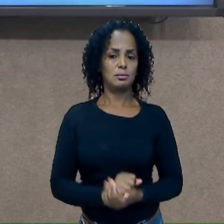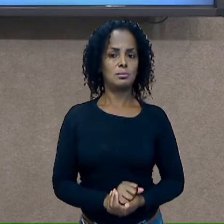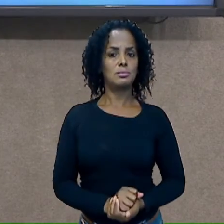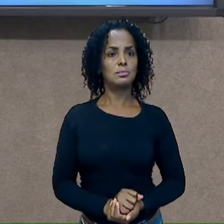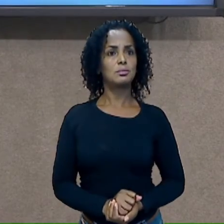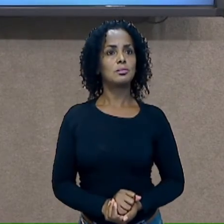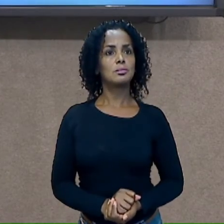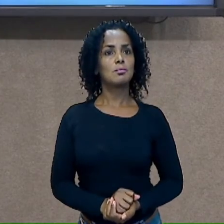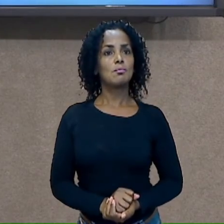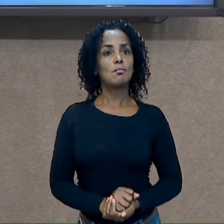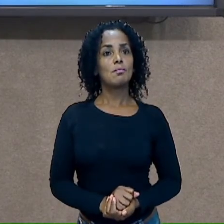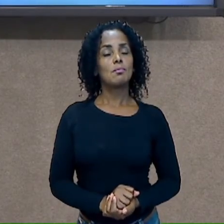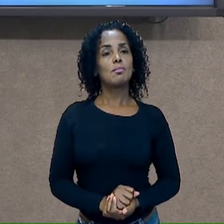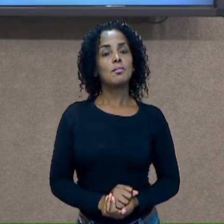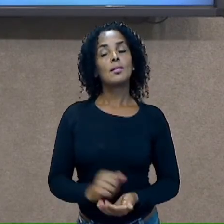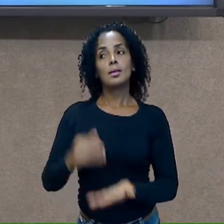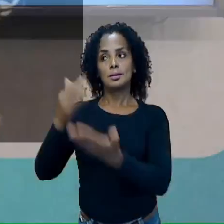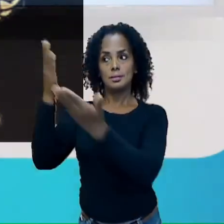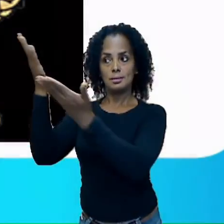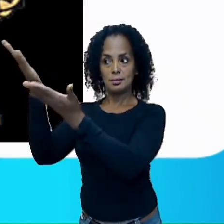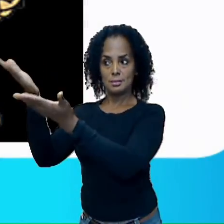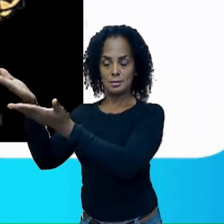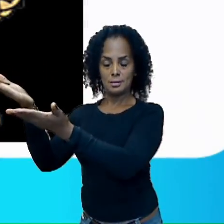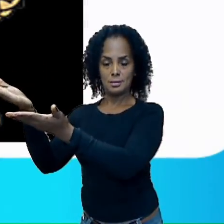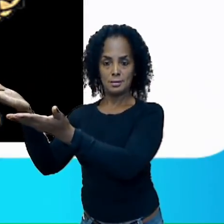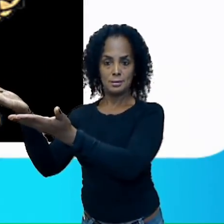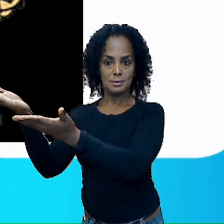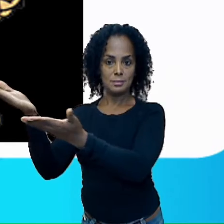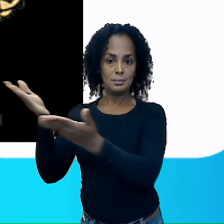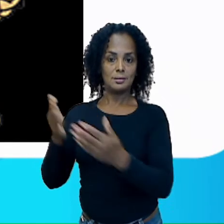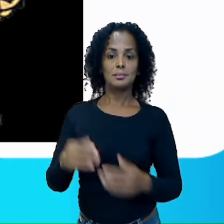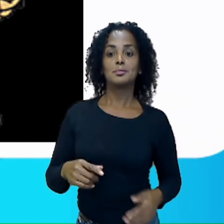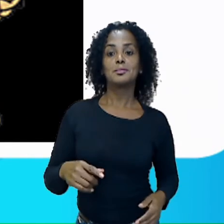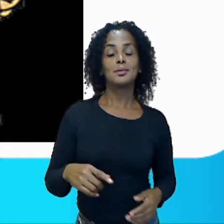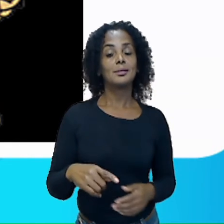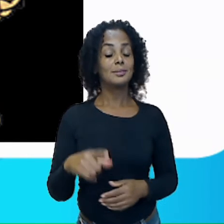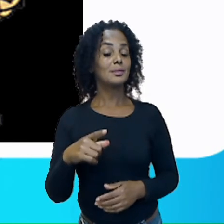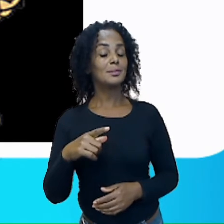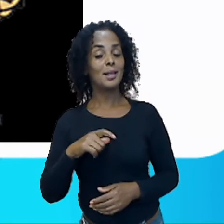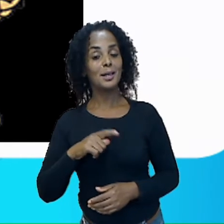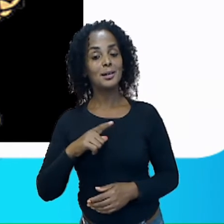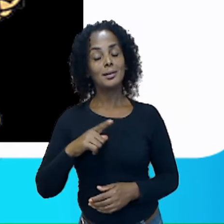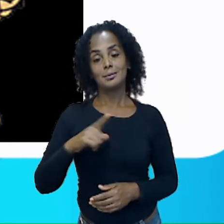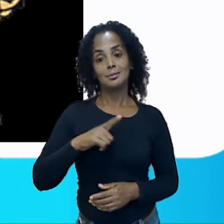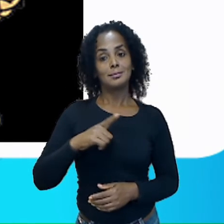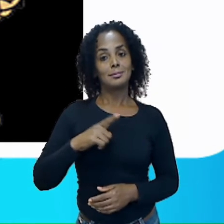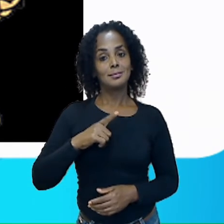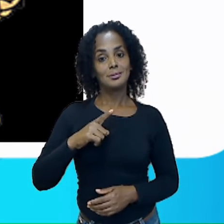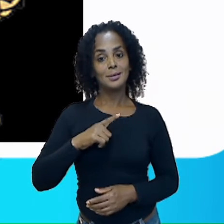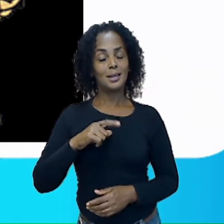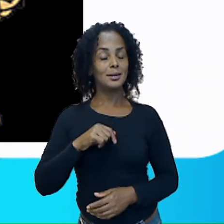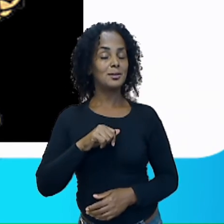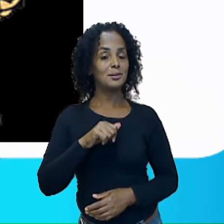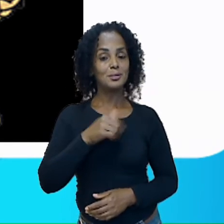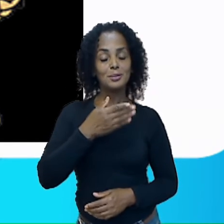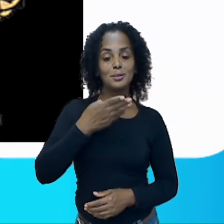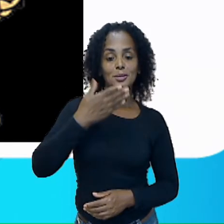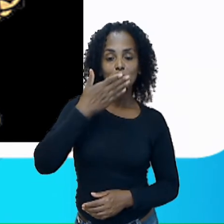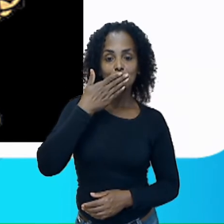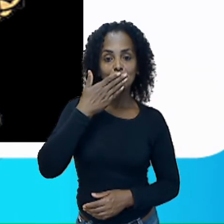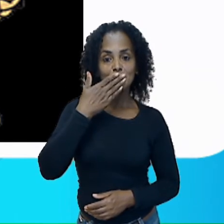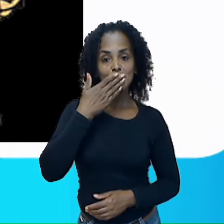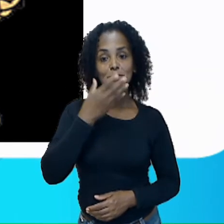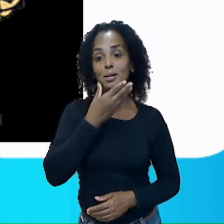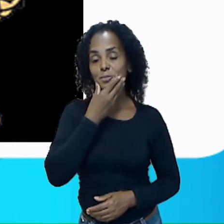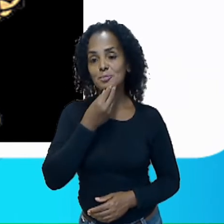arte. Olha aqui, agora tem um índiozinho também para os meninos. Mais uma vez, as plumas, né? Você vê